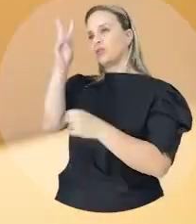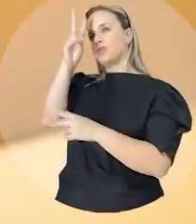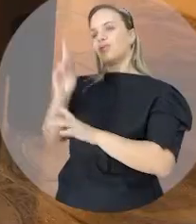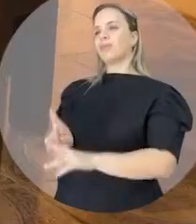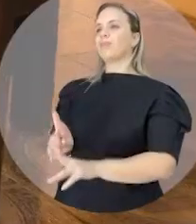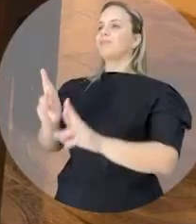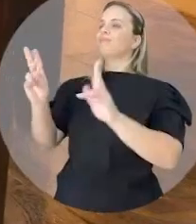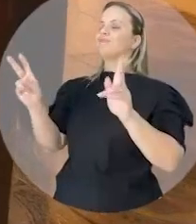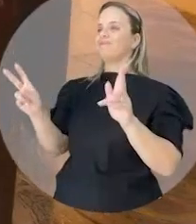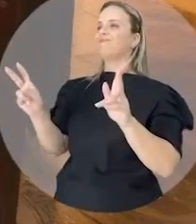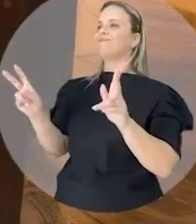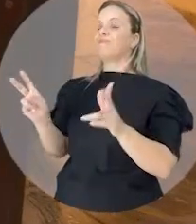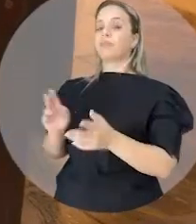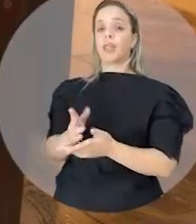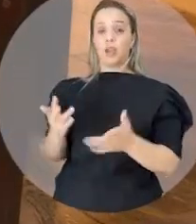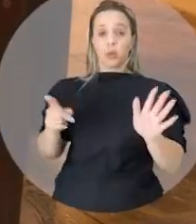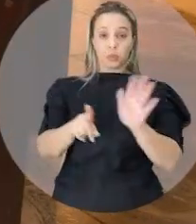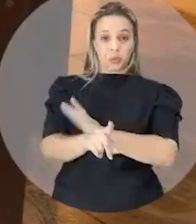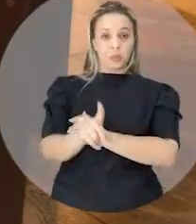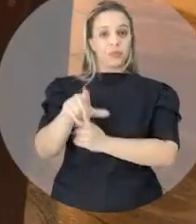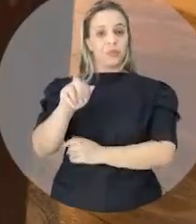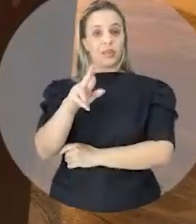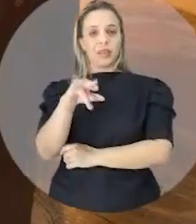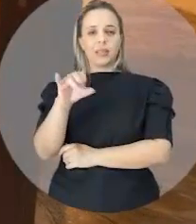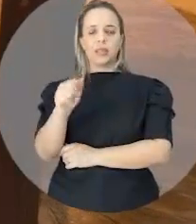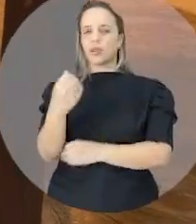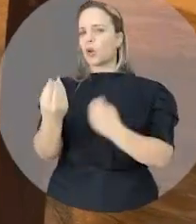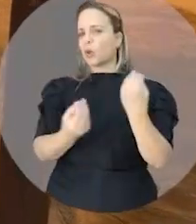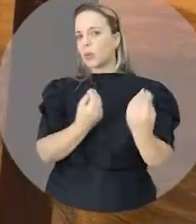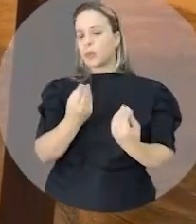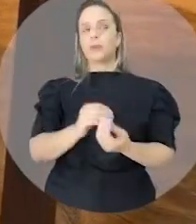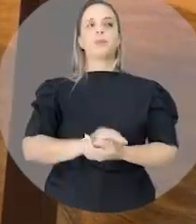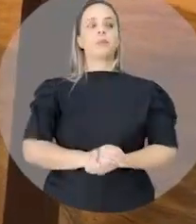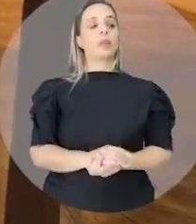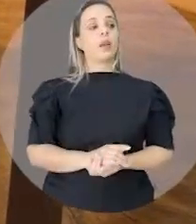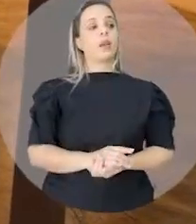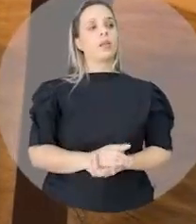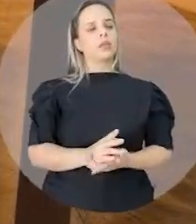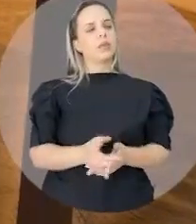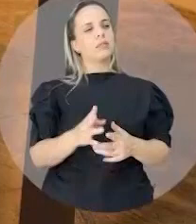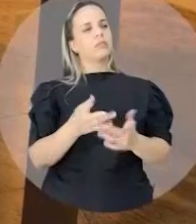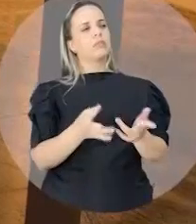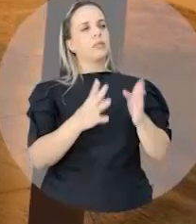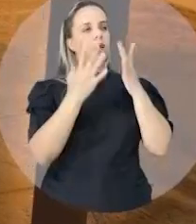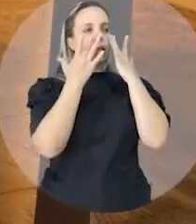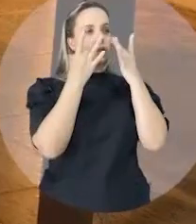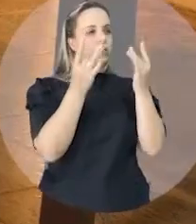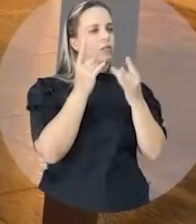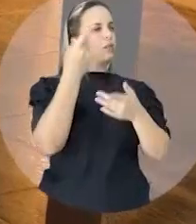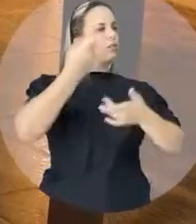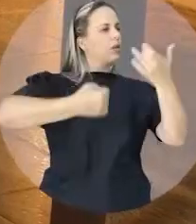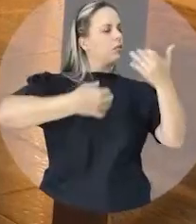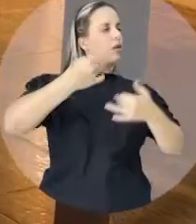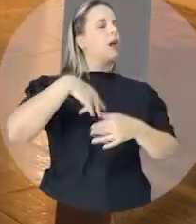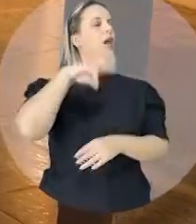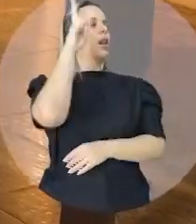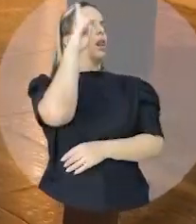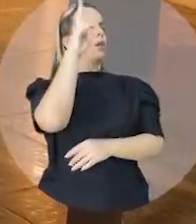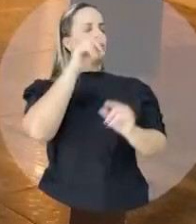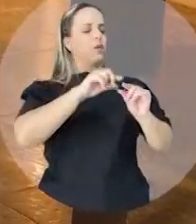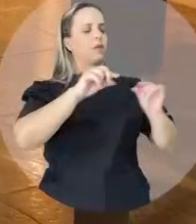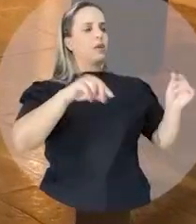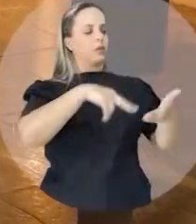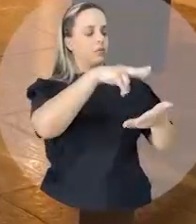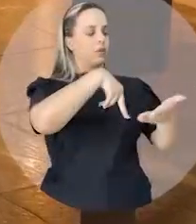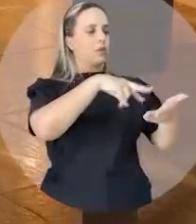sim. E para você, Larissa? Ouvindo a Marli falar, eu lembrei de uma frase que eu li esses